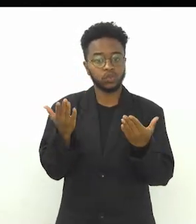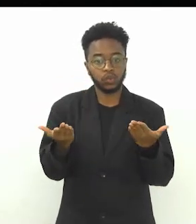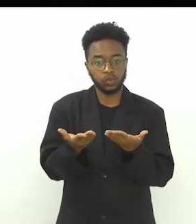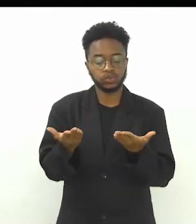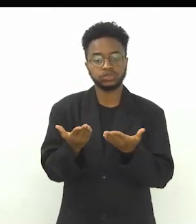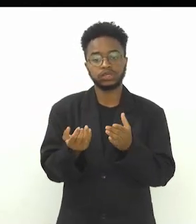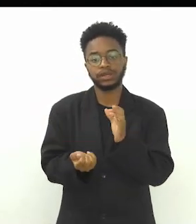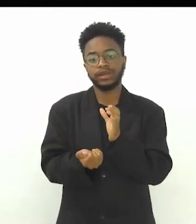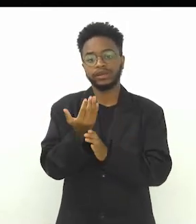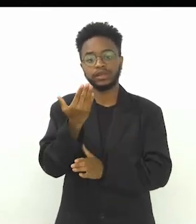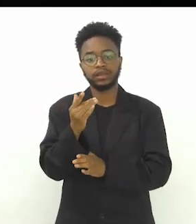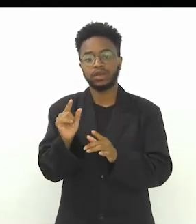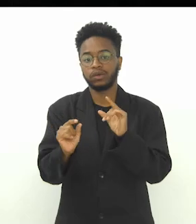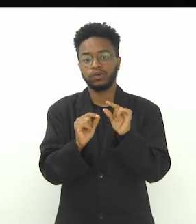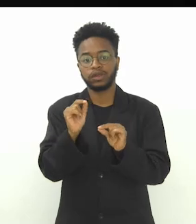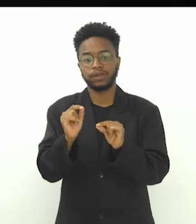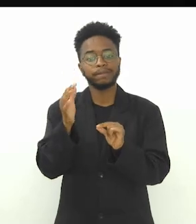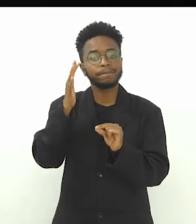hoje...